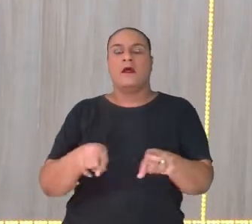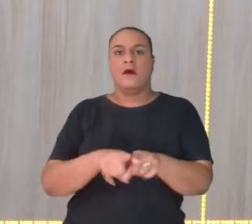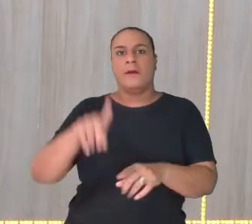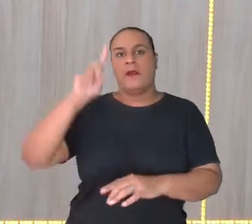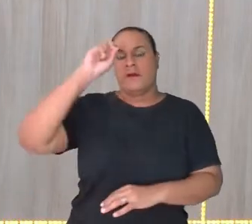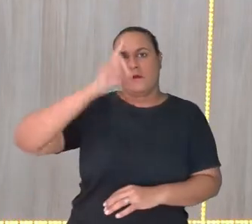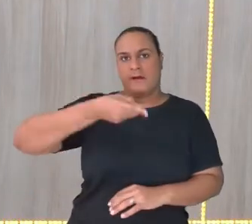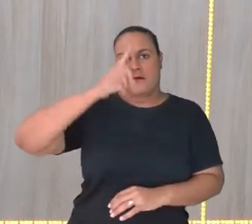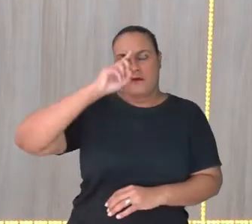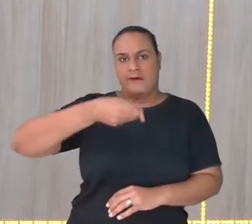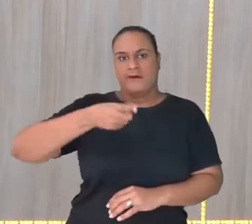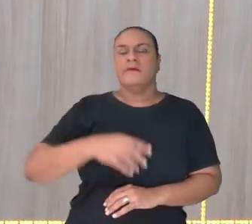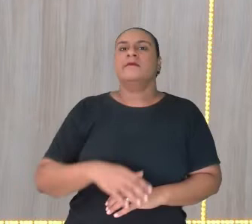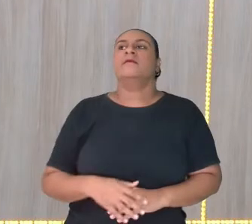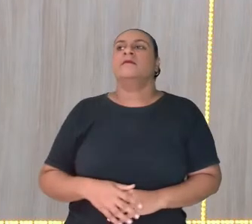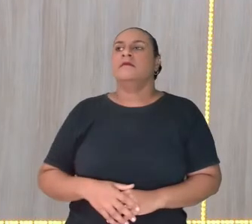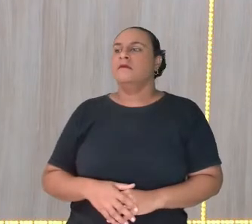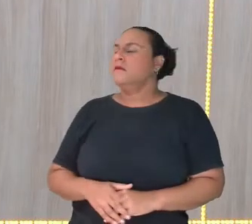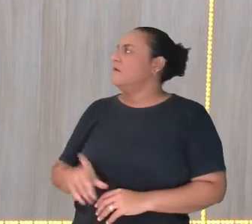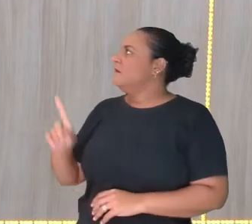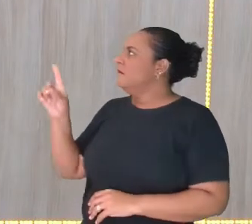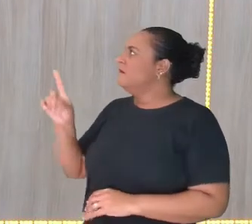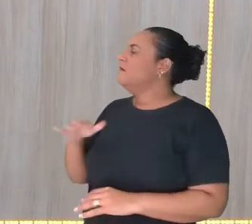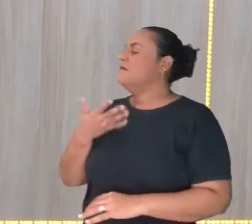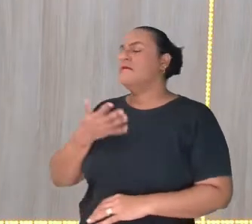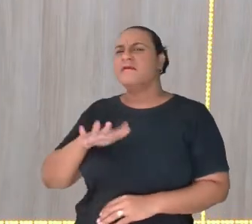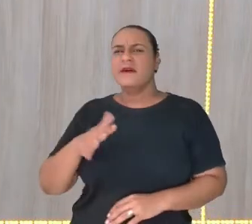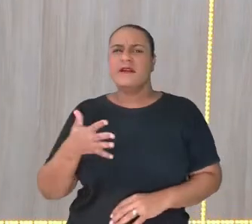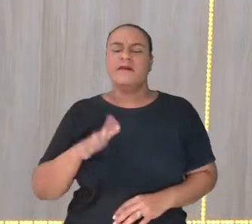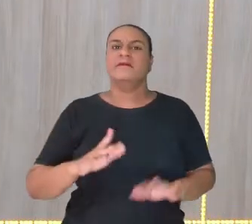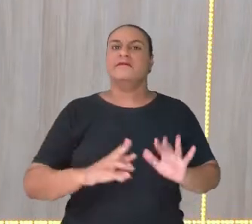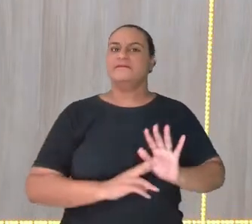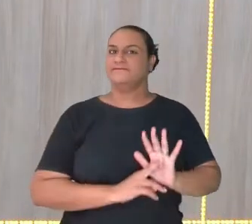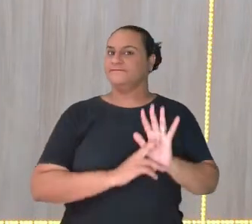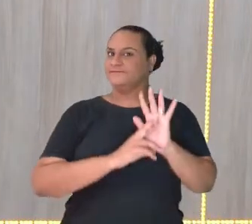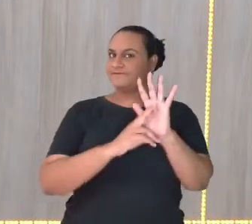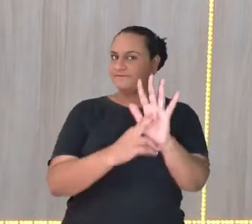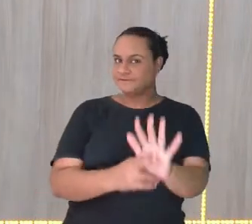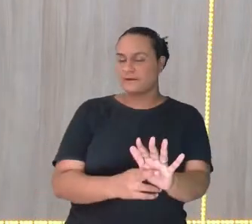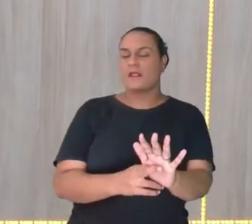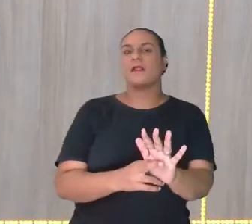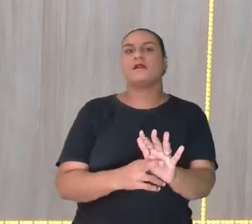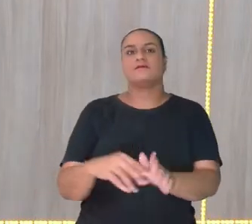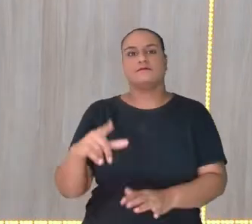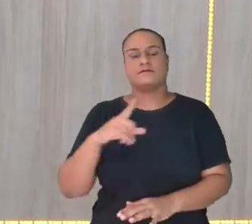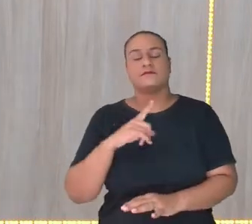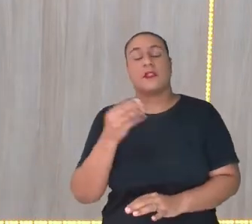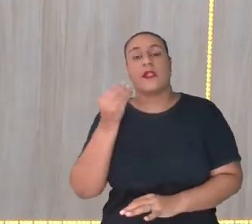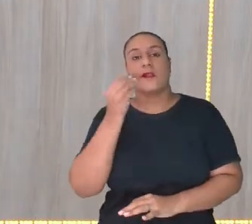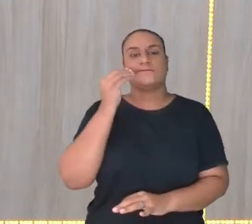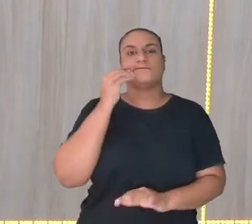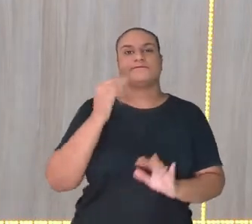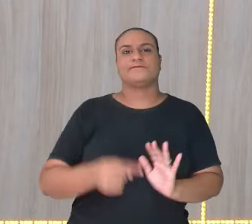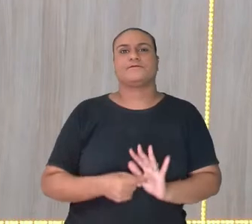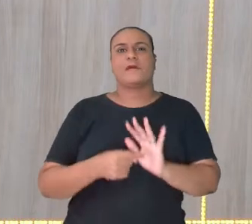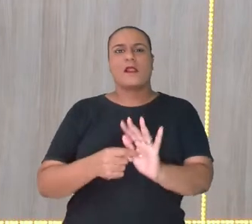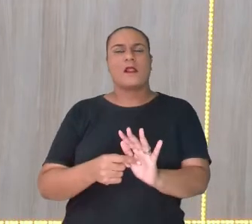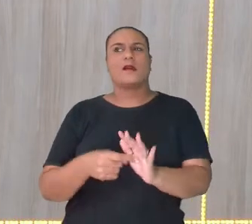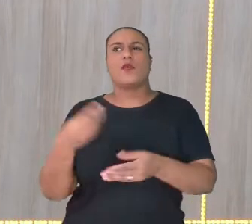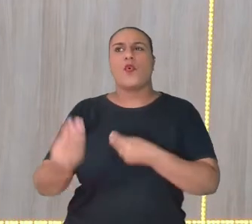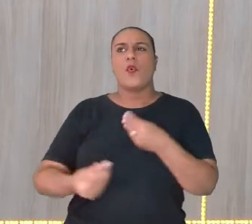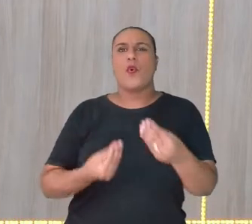senhores, né? Então isso aqui é mais ou menos uma representação que a gente tentou trazer de